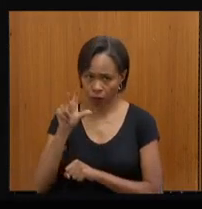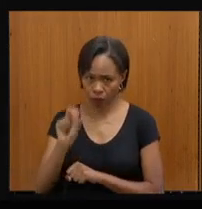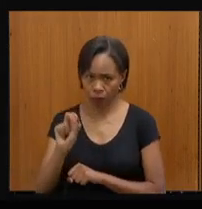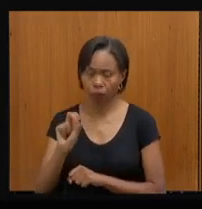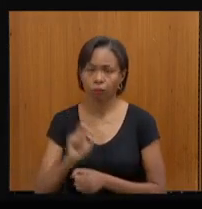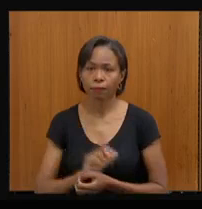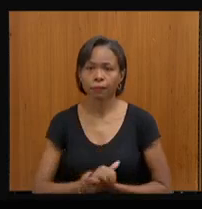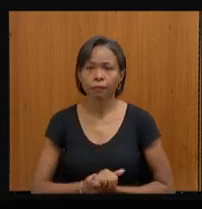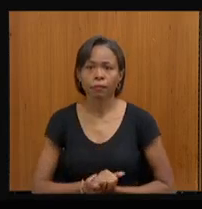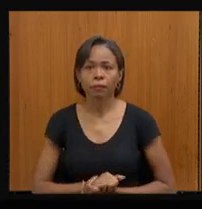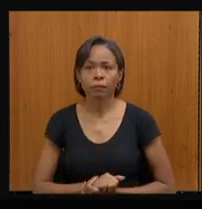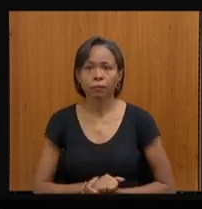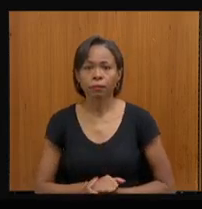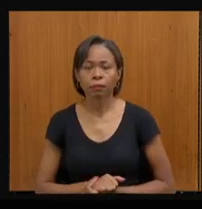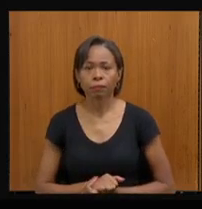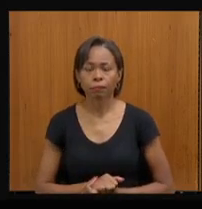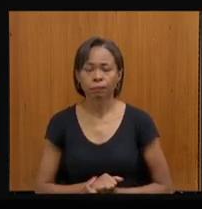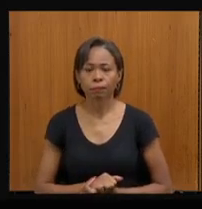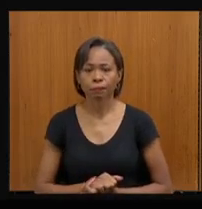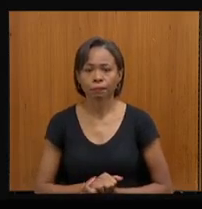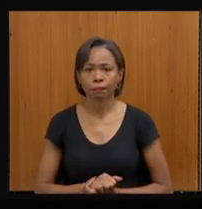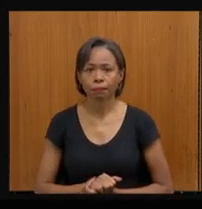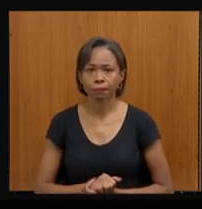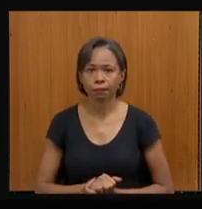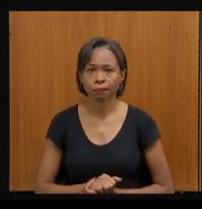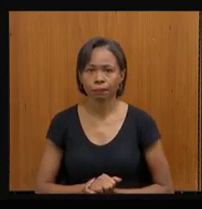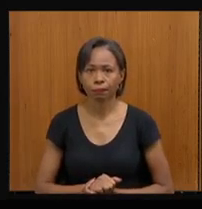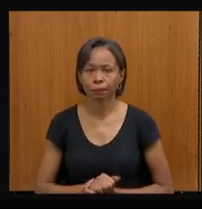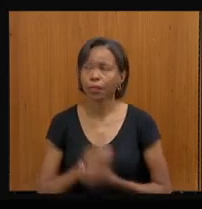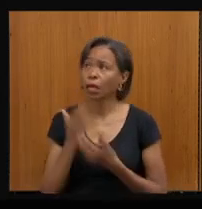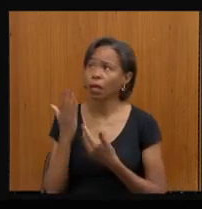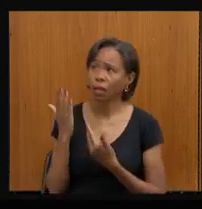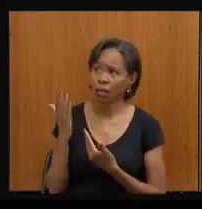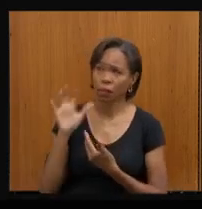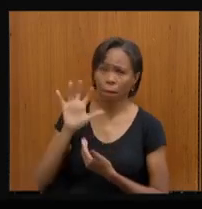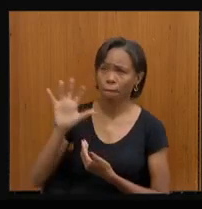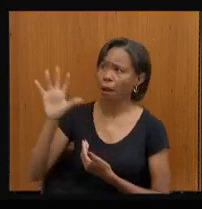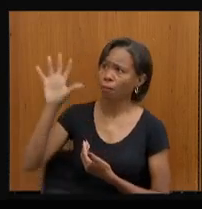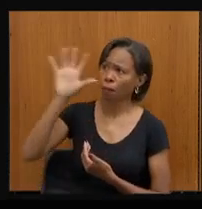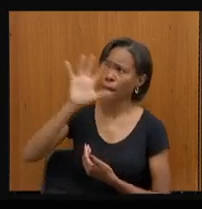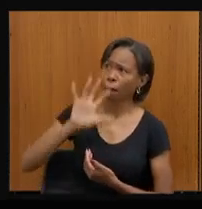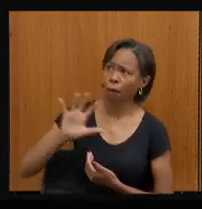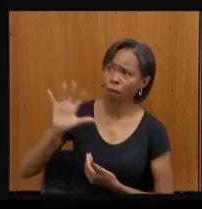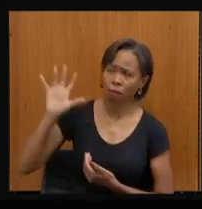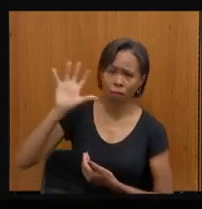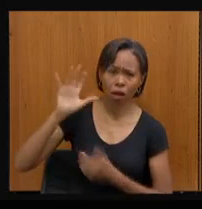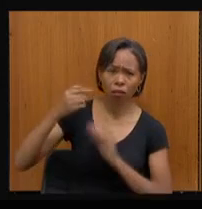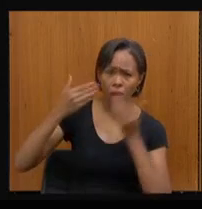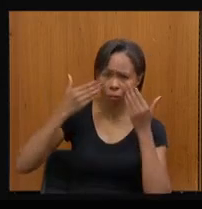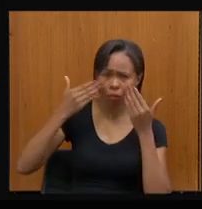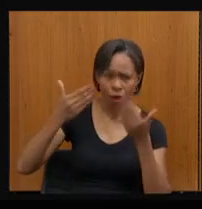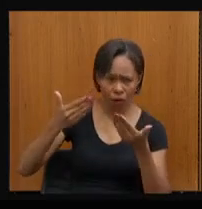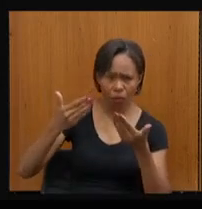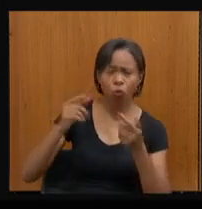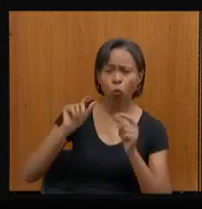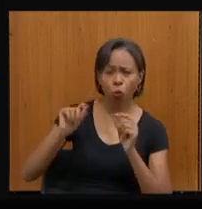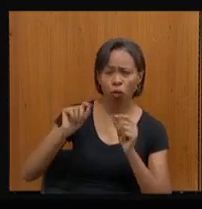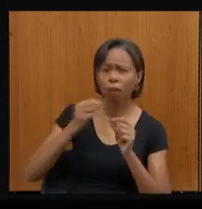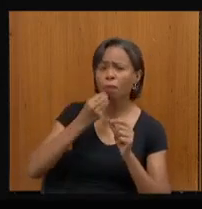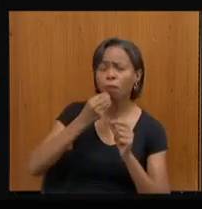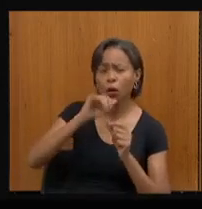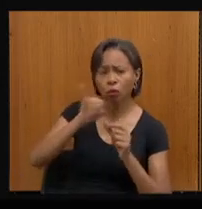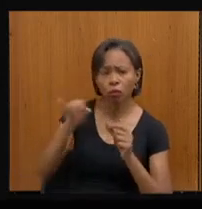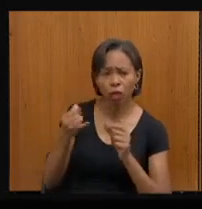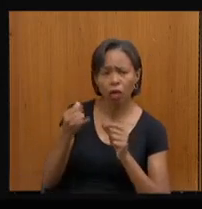e esse esse mapa aí tá mostrando a oportunidade do